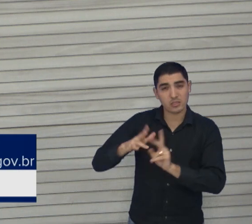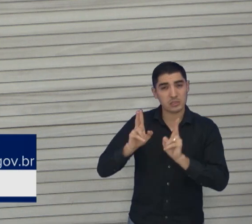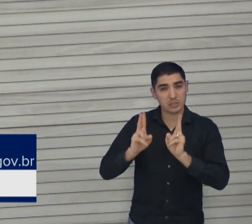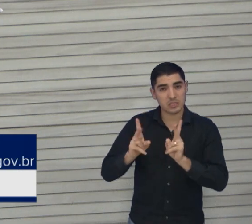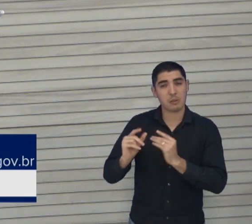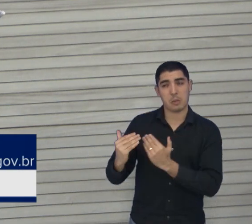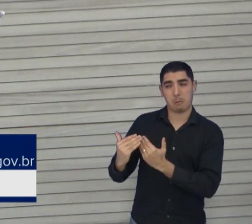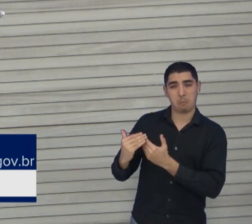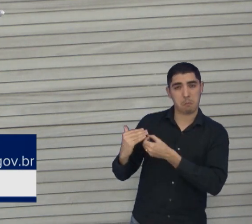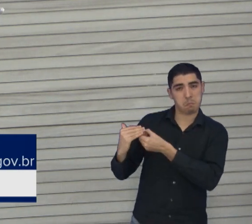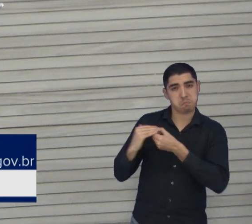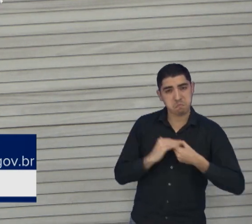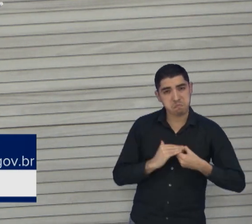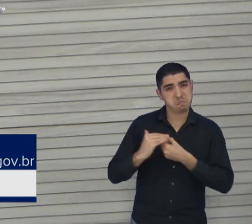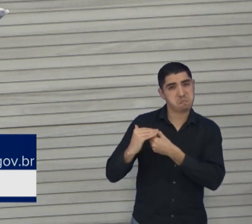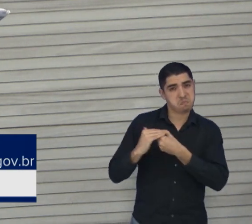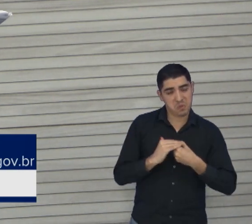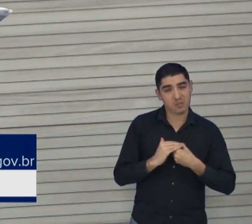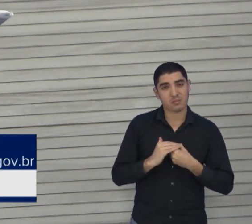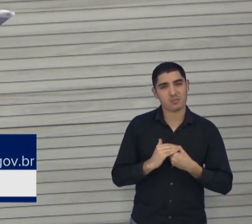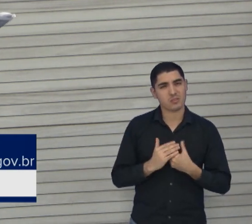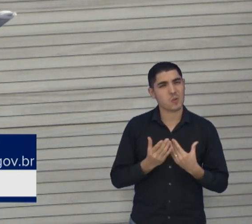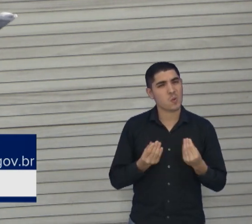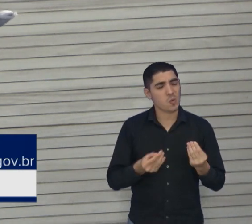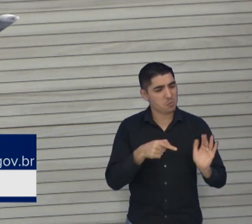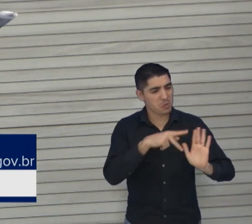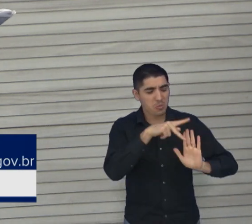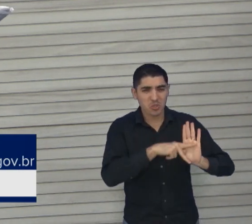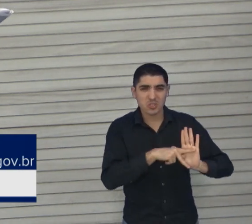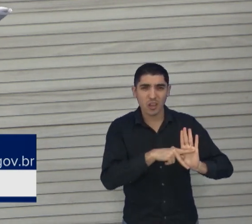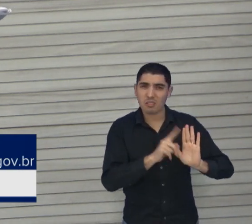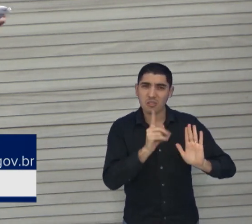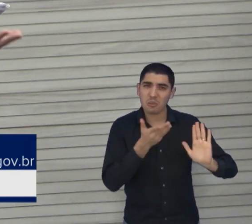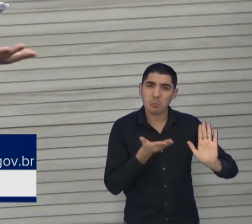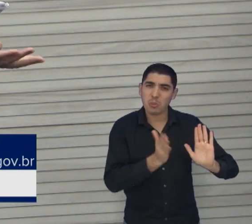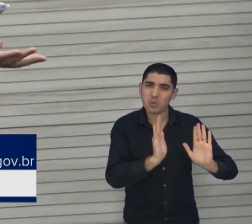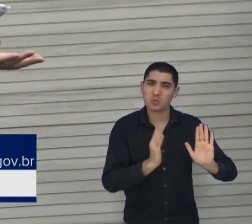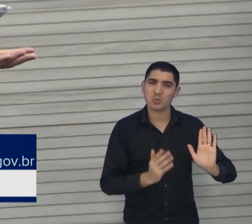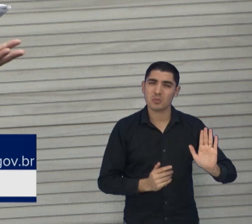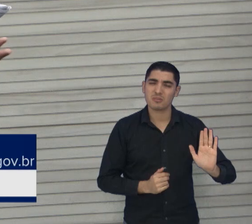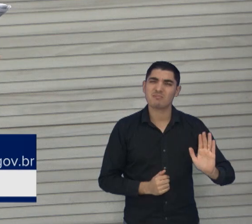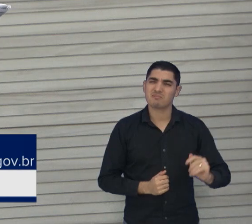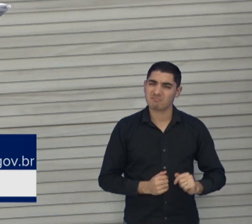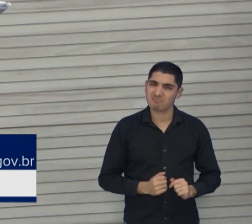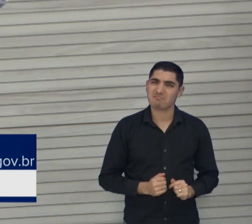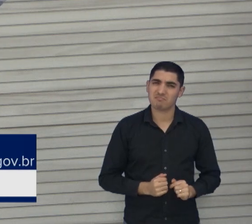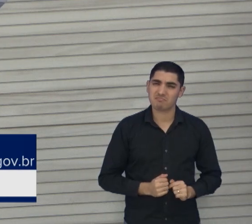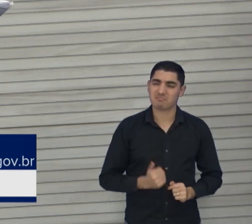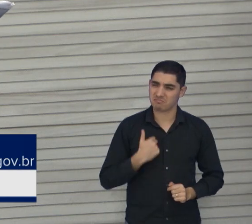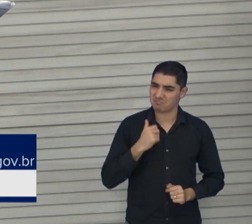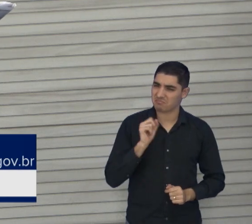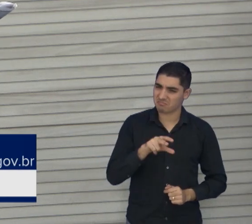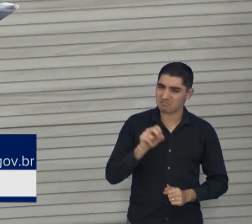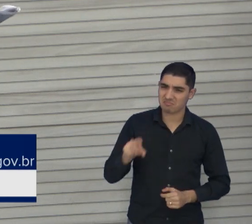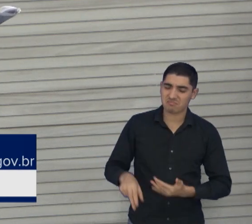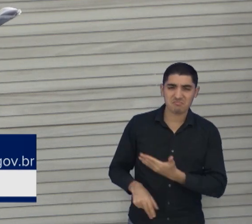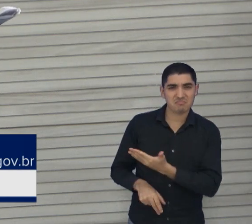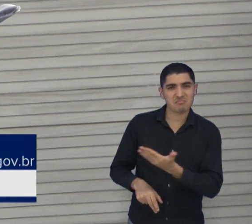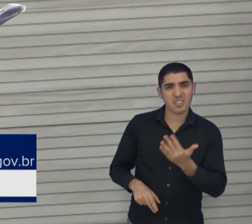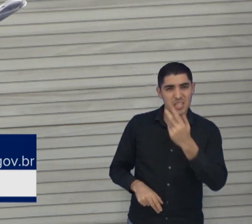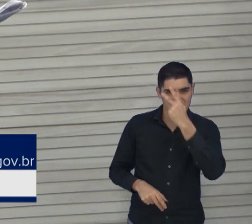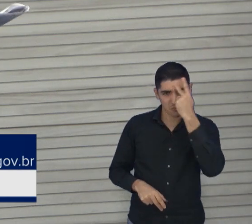repara muito nisso, ser votado contra isso aqui dentro. Eu acho que as pessoas aqui dentro não estão